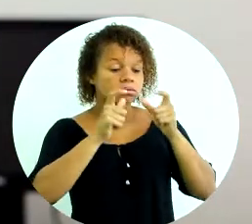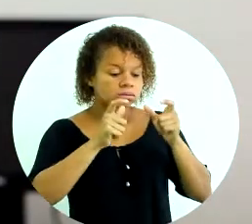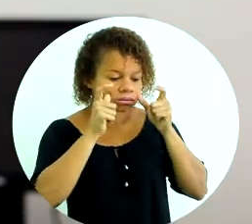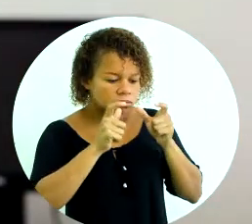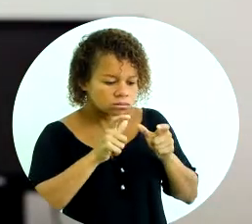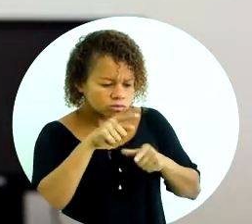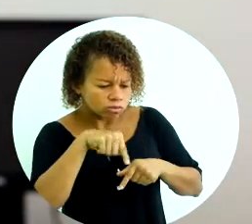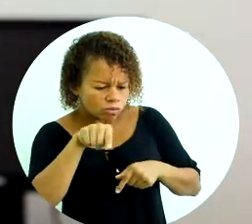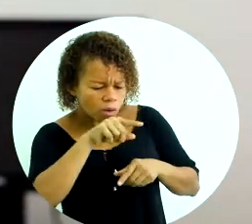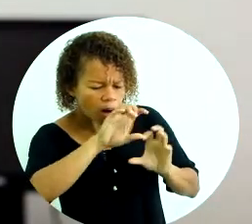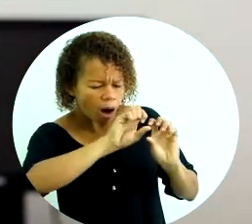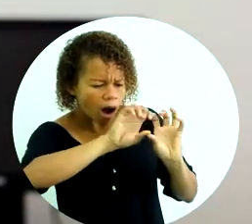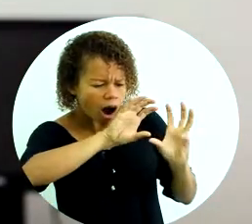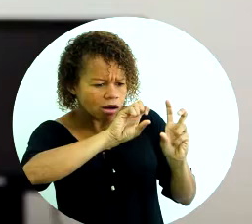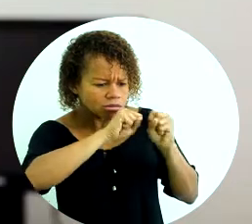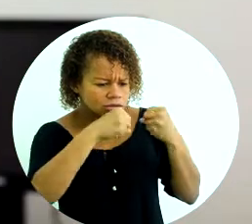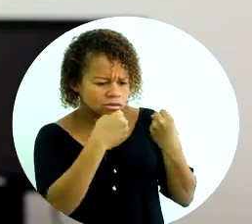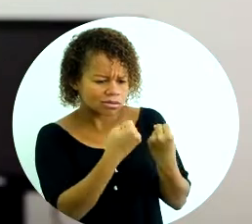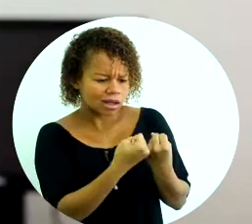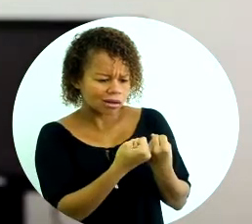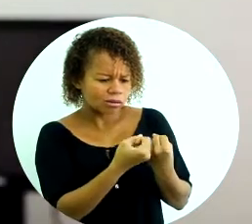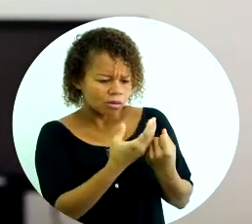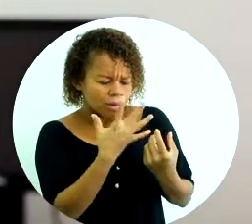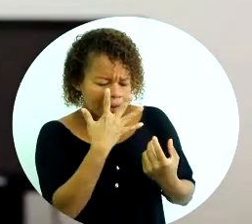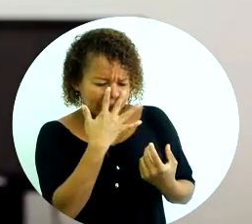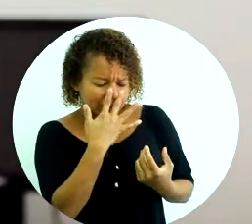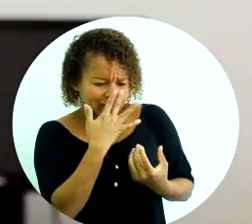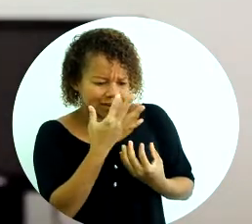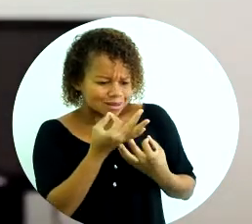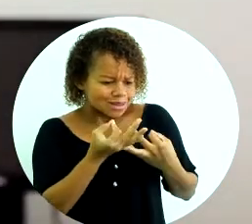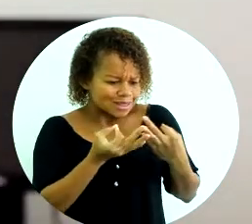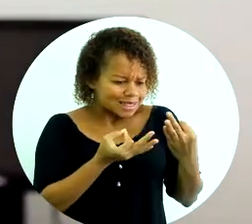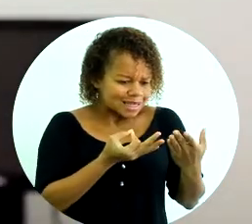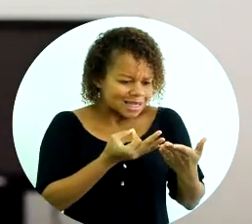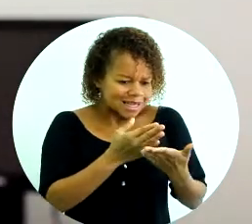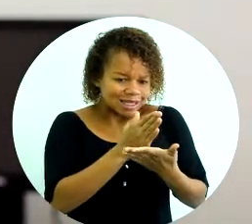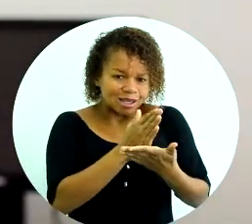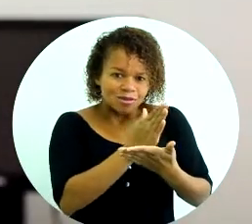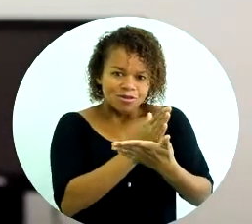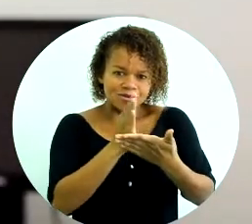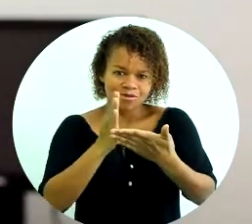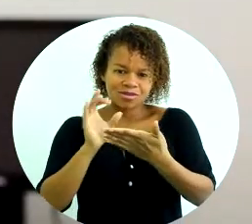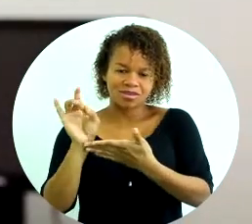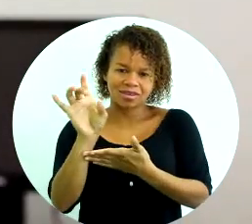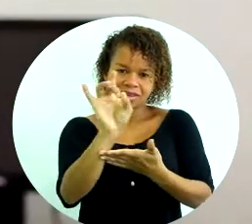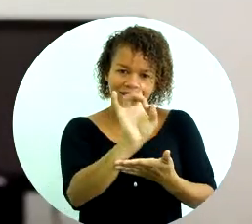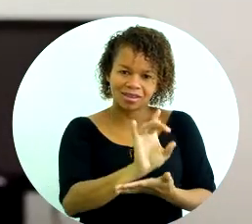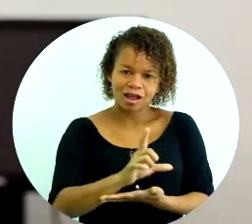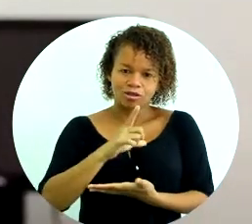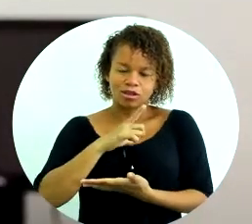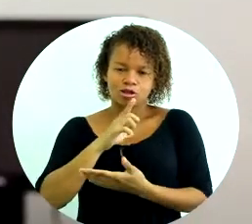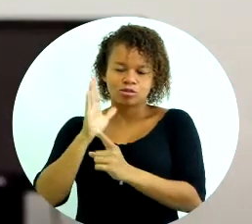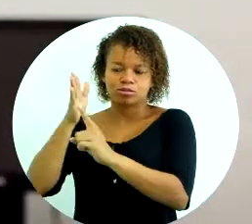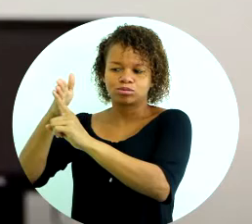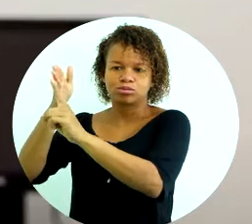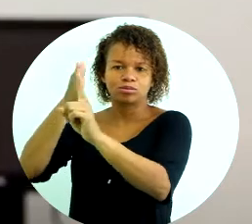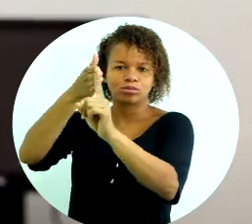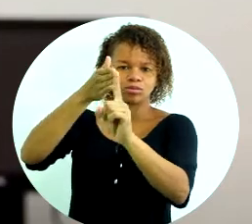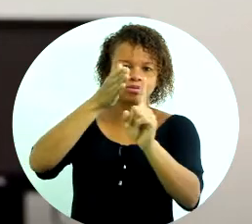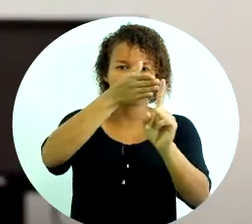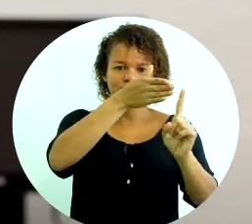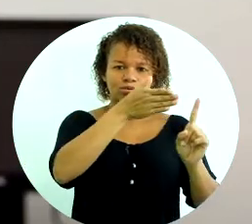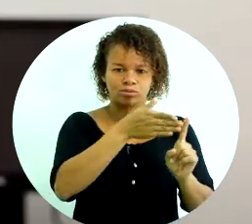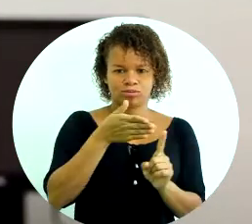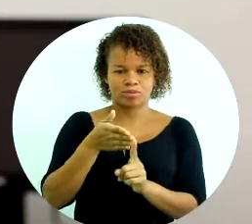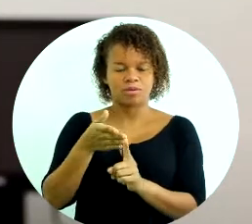ele observa a sociedade como um grande organismo. Esse organismo, dividido em várias partes, com cada parte tendo uma